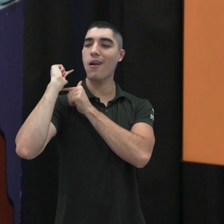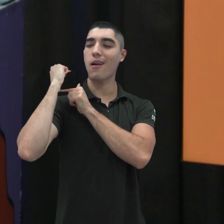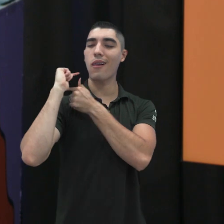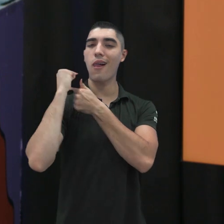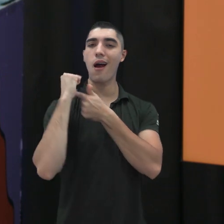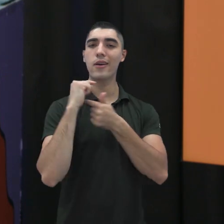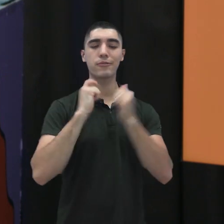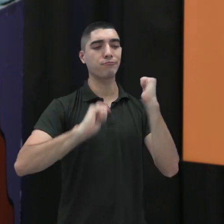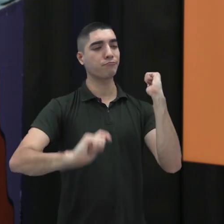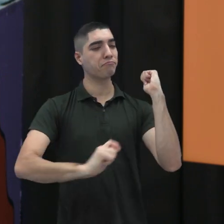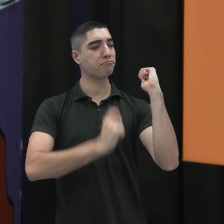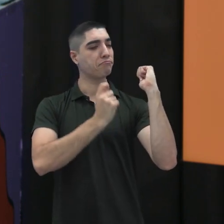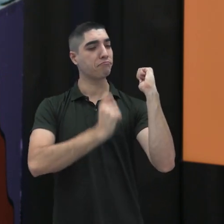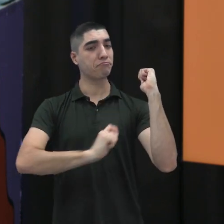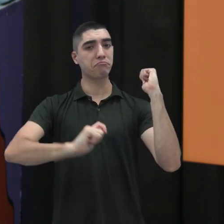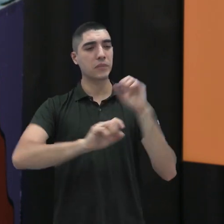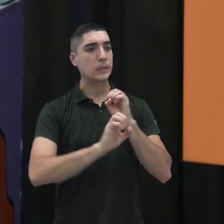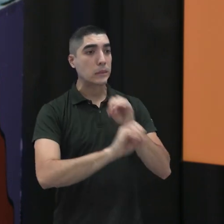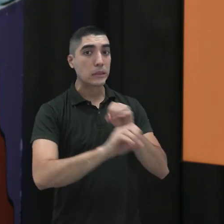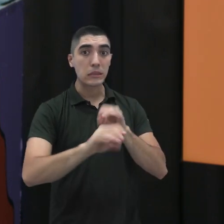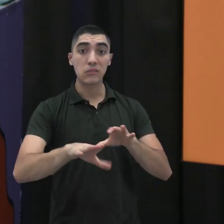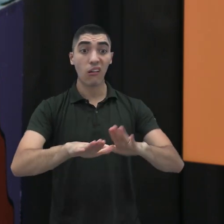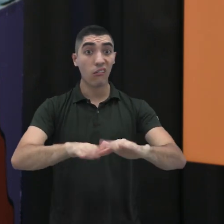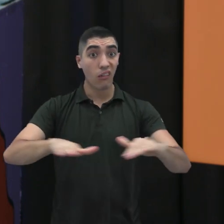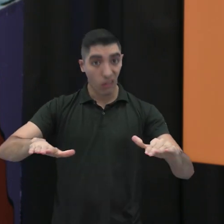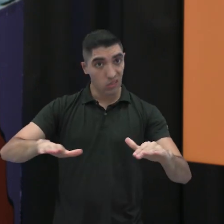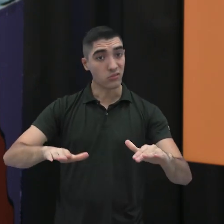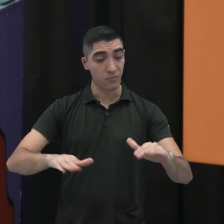clássica, né, e ensina diversas crianças por aí.